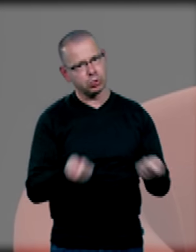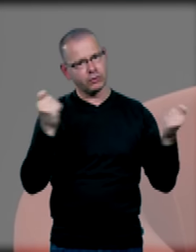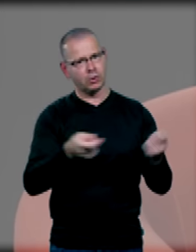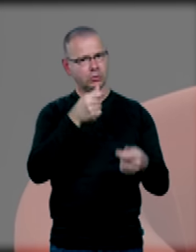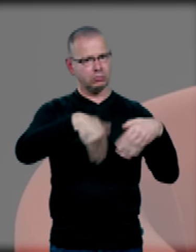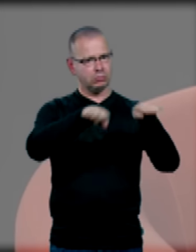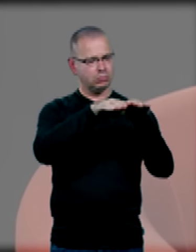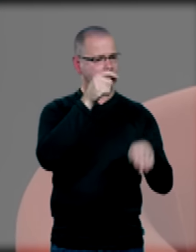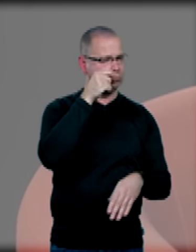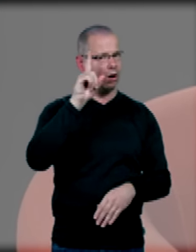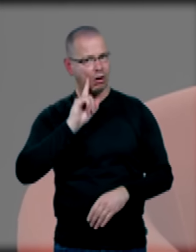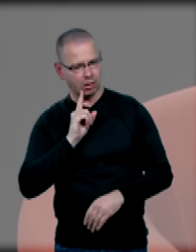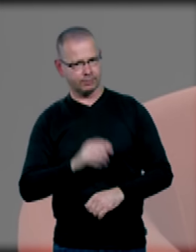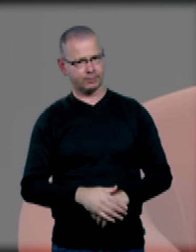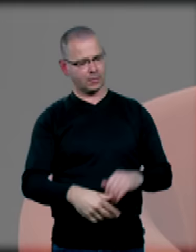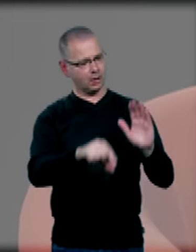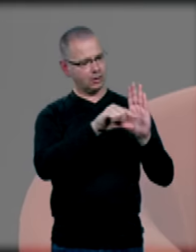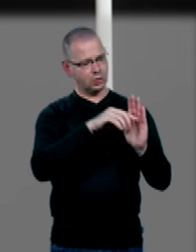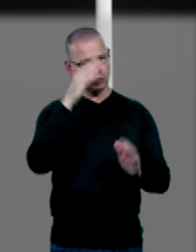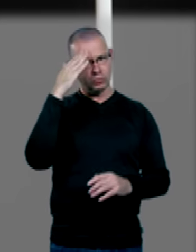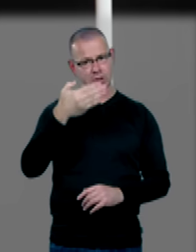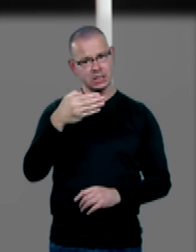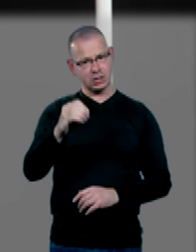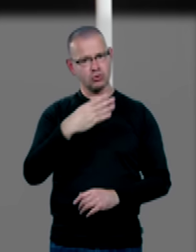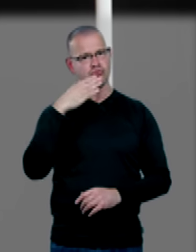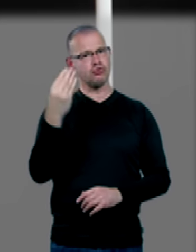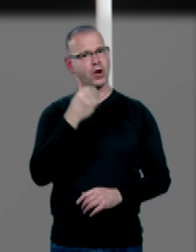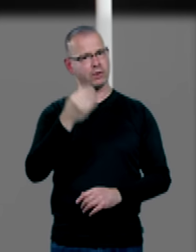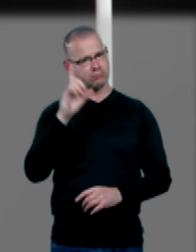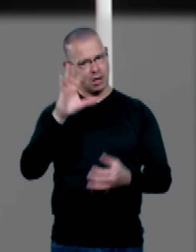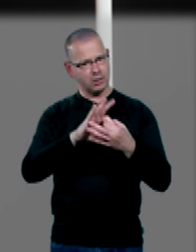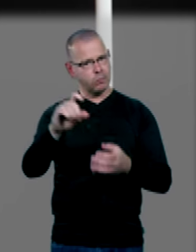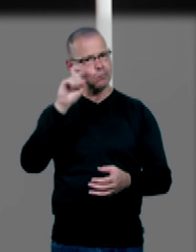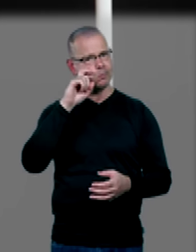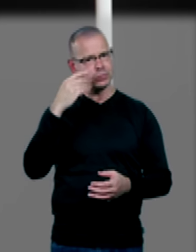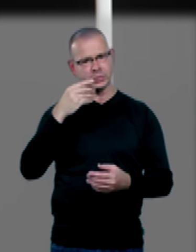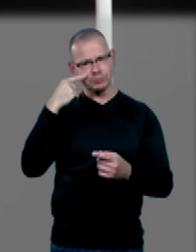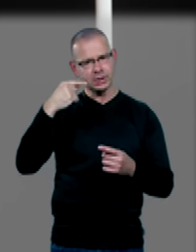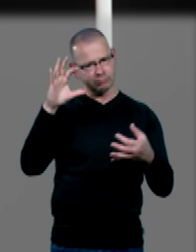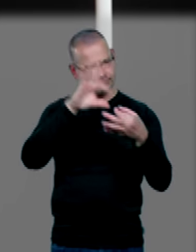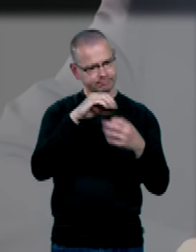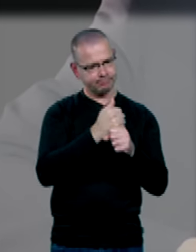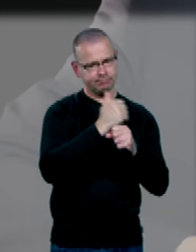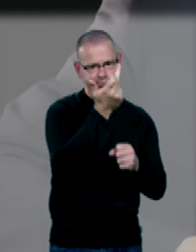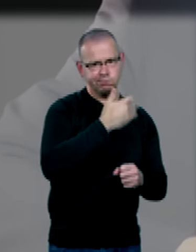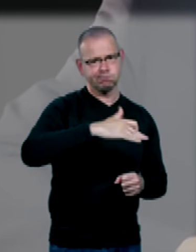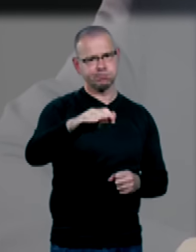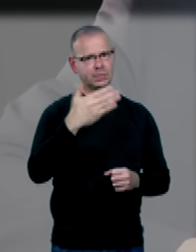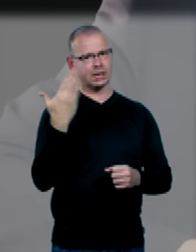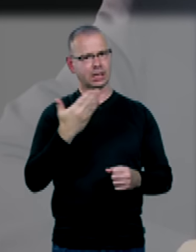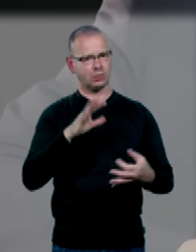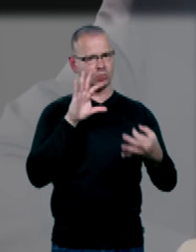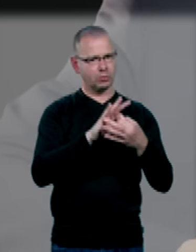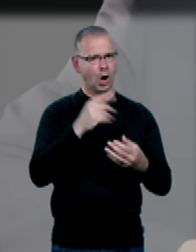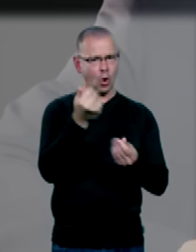direitos económicos, sociais e culturais. A organização económica ou social assenta nos seguintes princípios: subordinação do poder